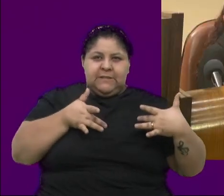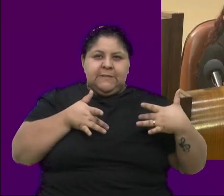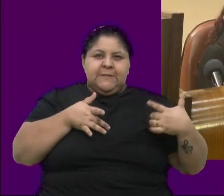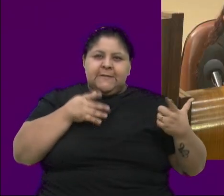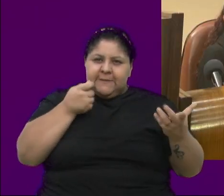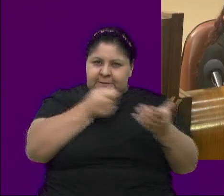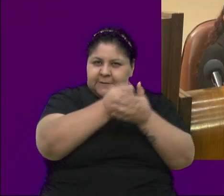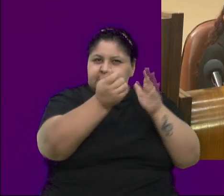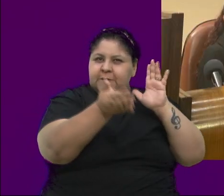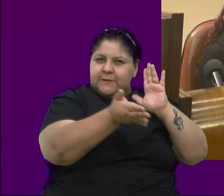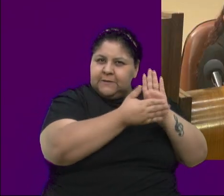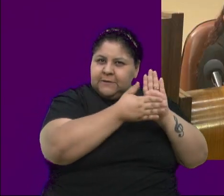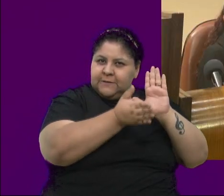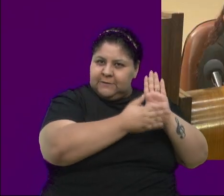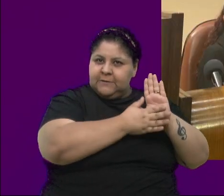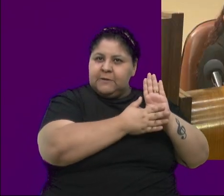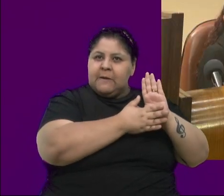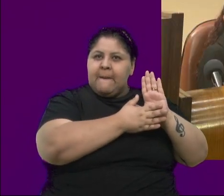proposta